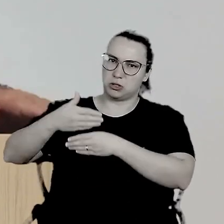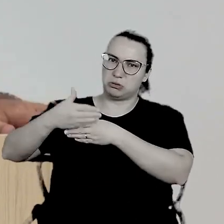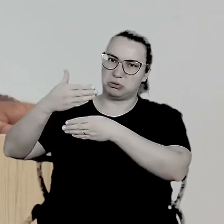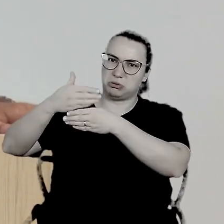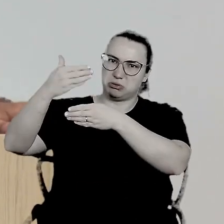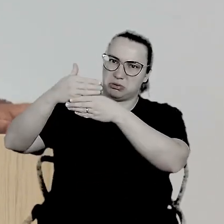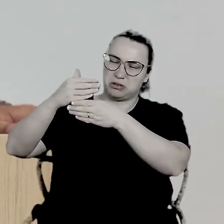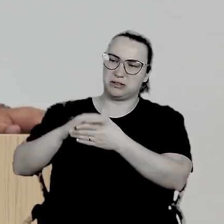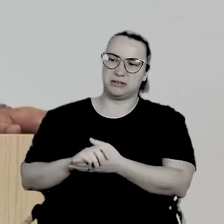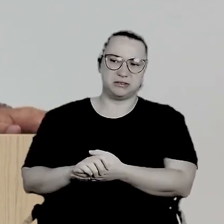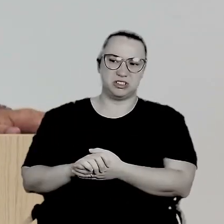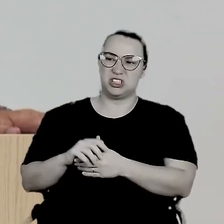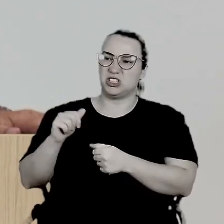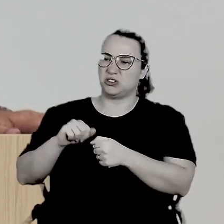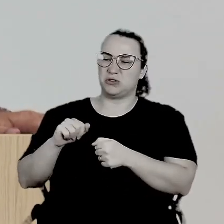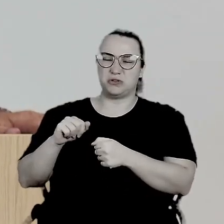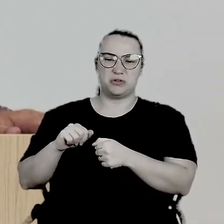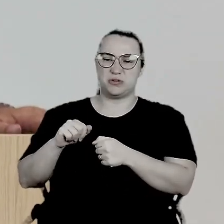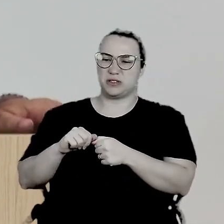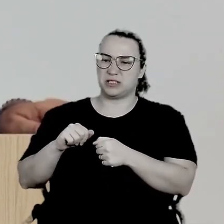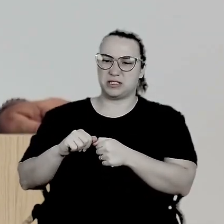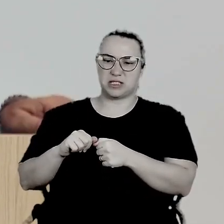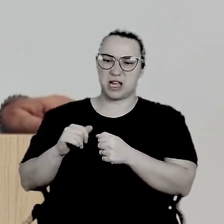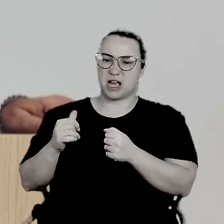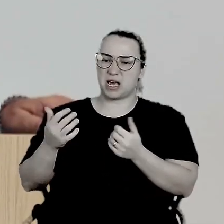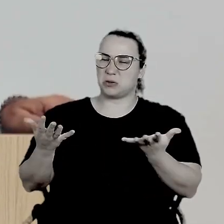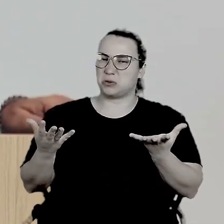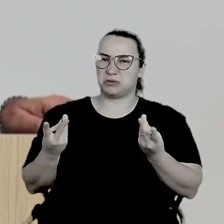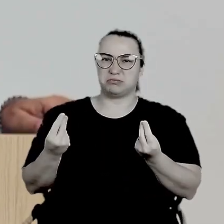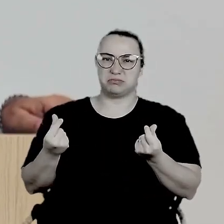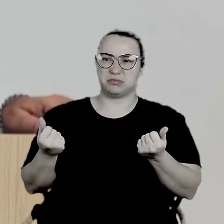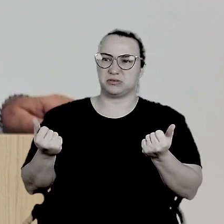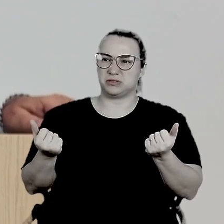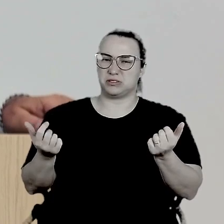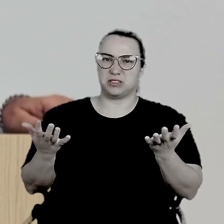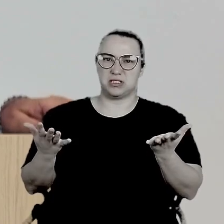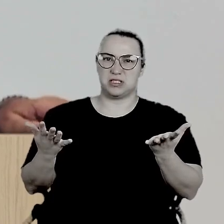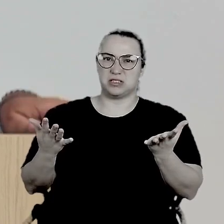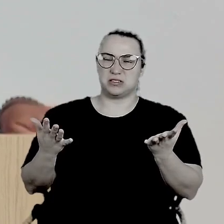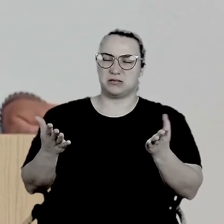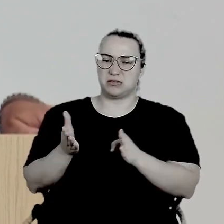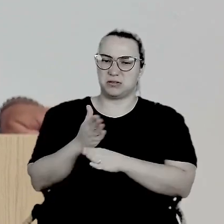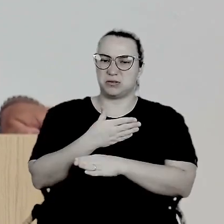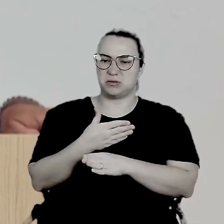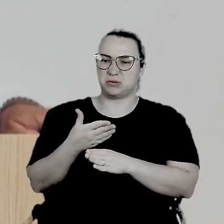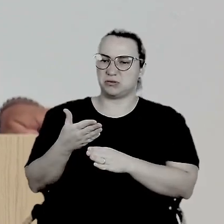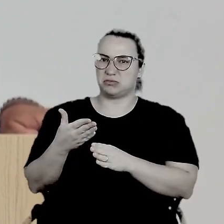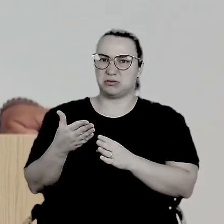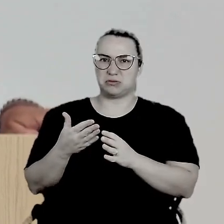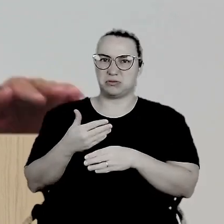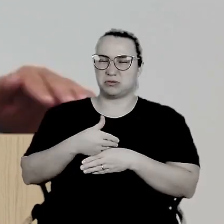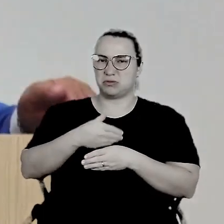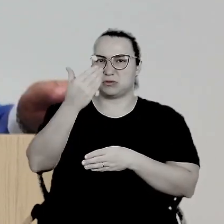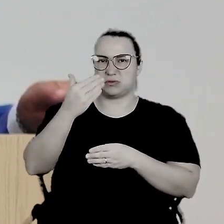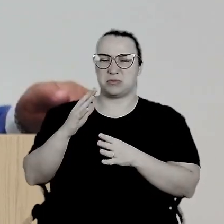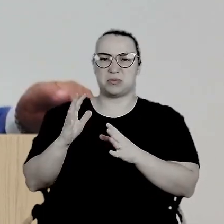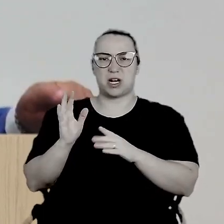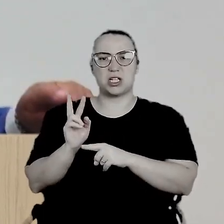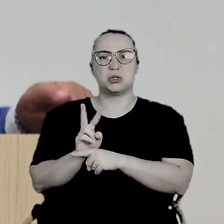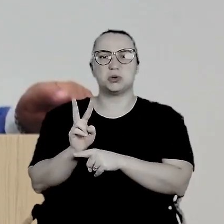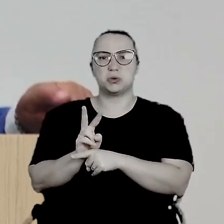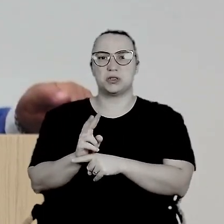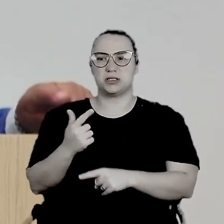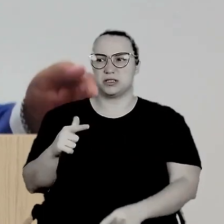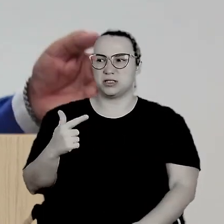não fizeram os terminais. Na beirada do oitão da casa, para segurar a laje. Só